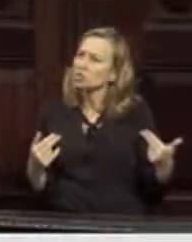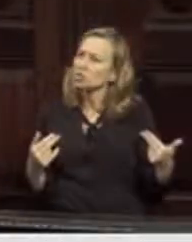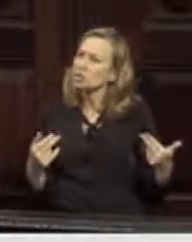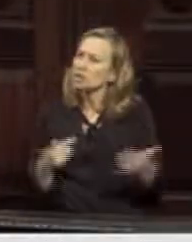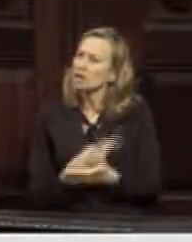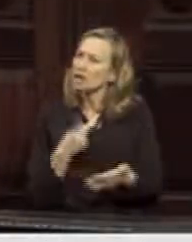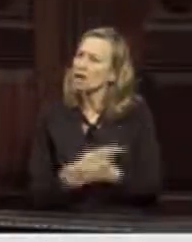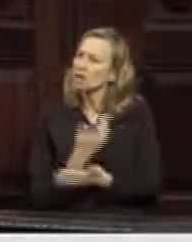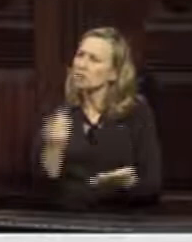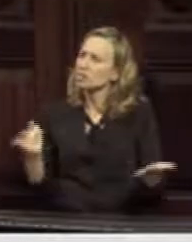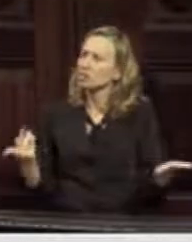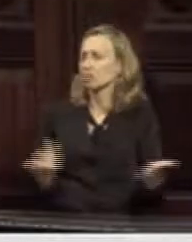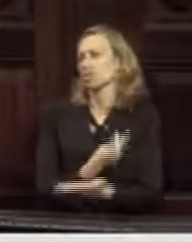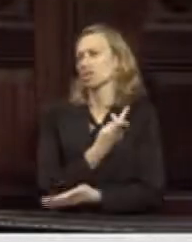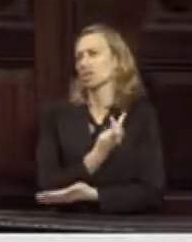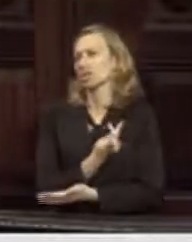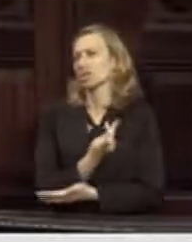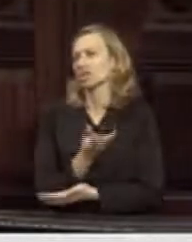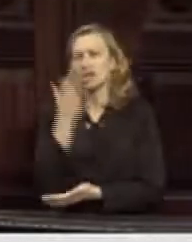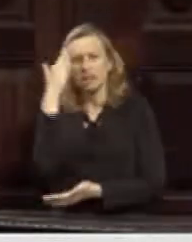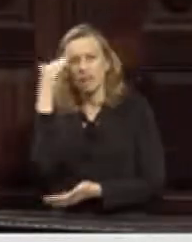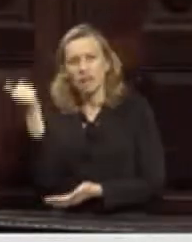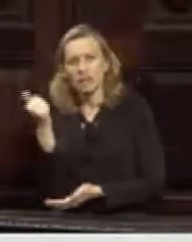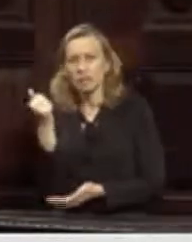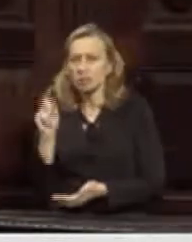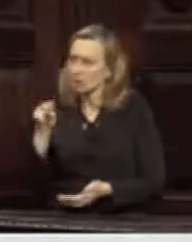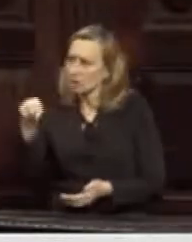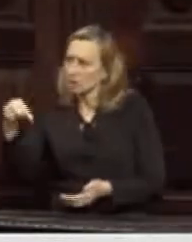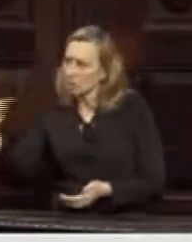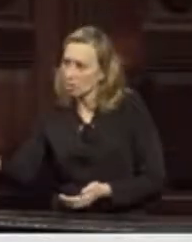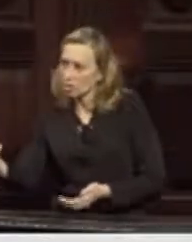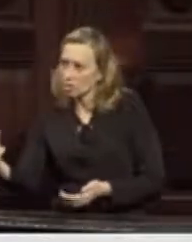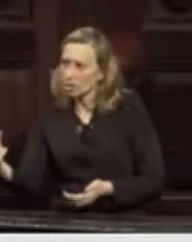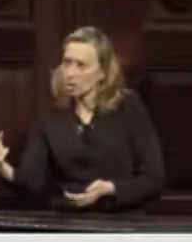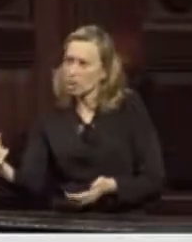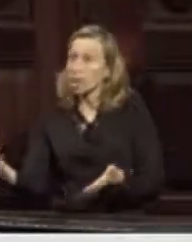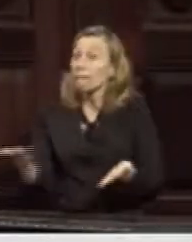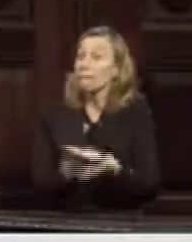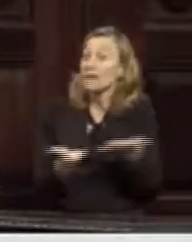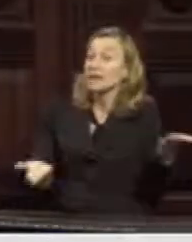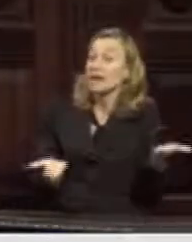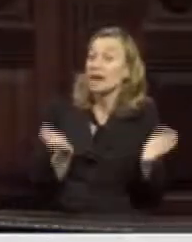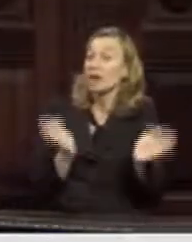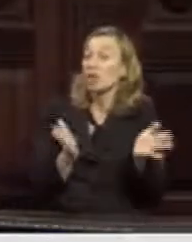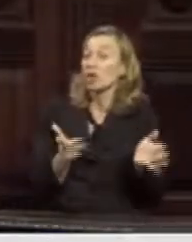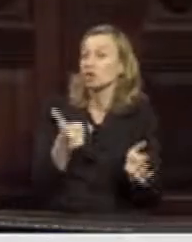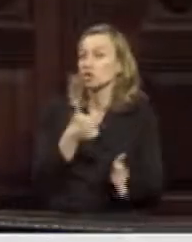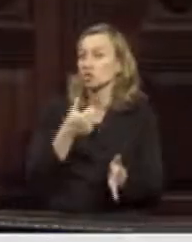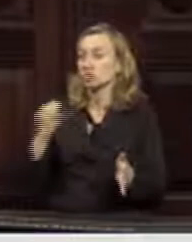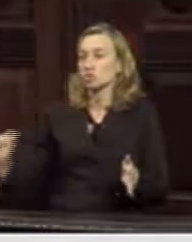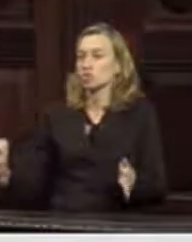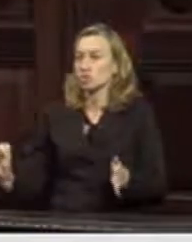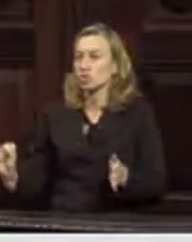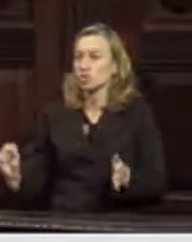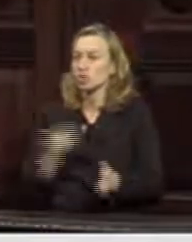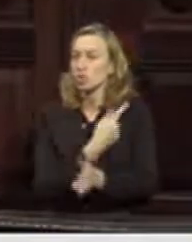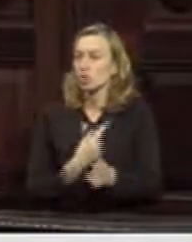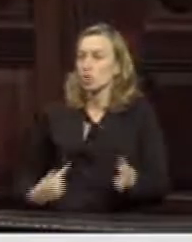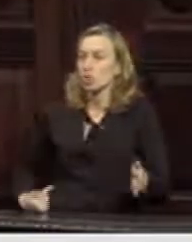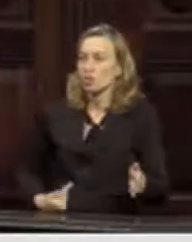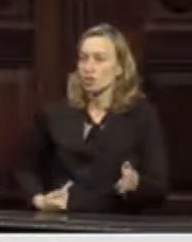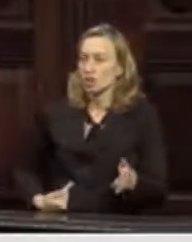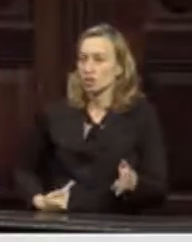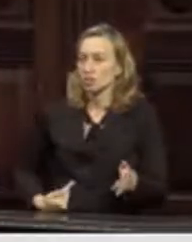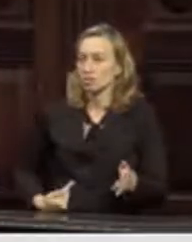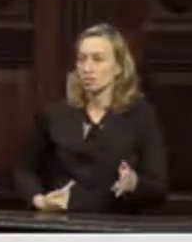Sabendo que seriam derrotados na próxima, agora em 2018, promover o impeachment da presidente